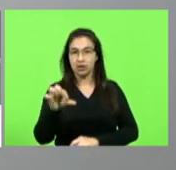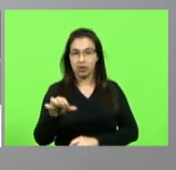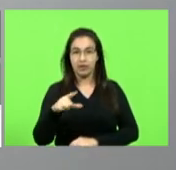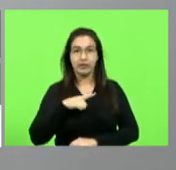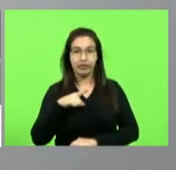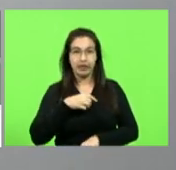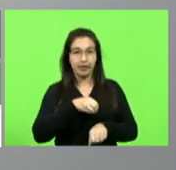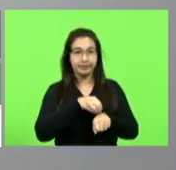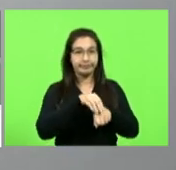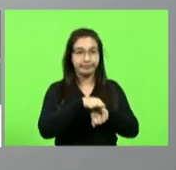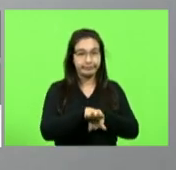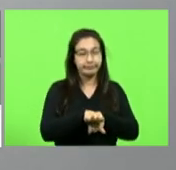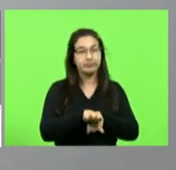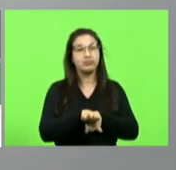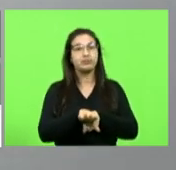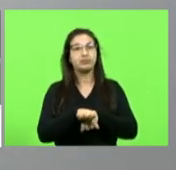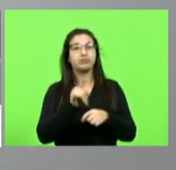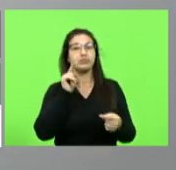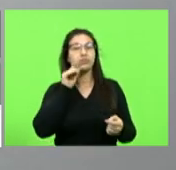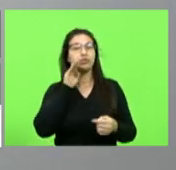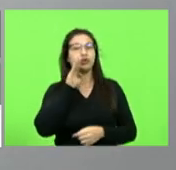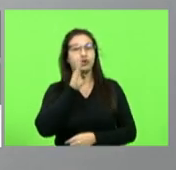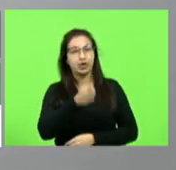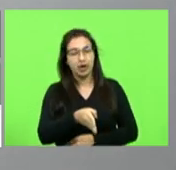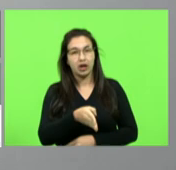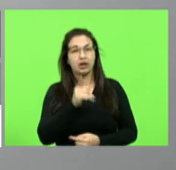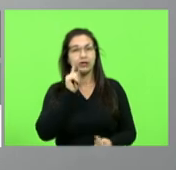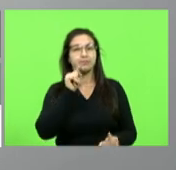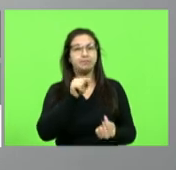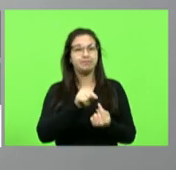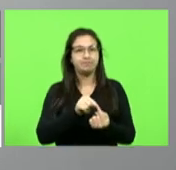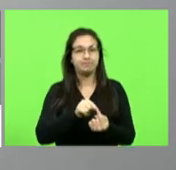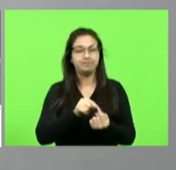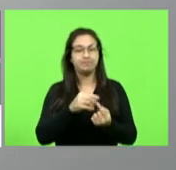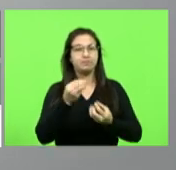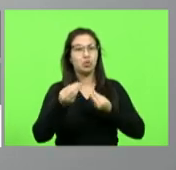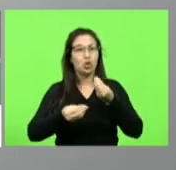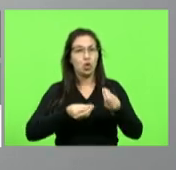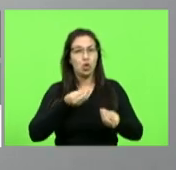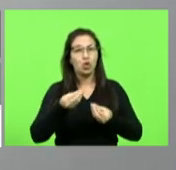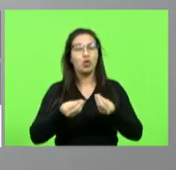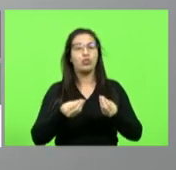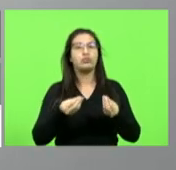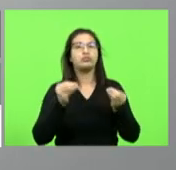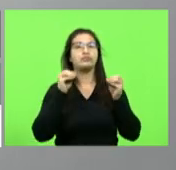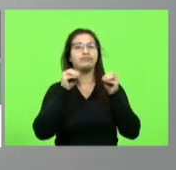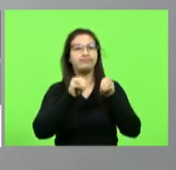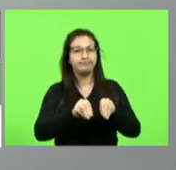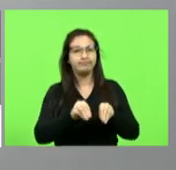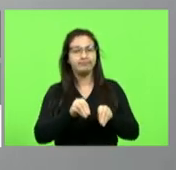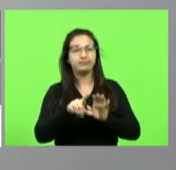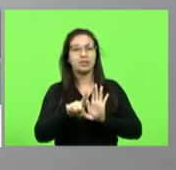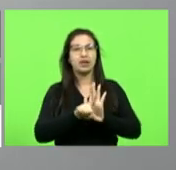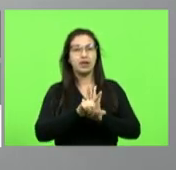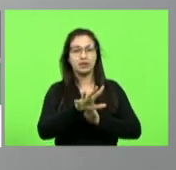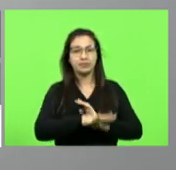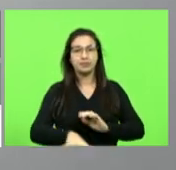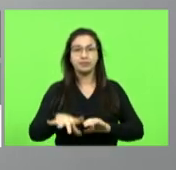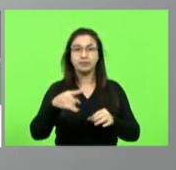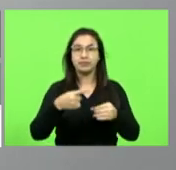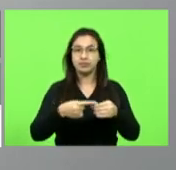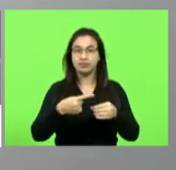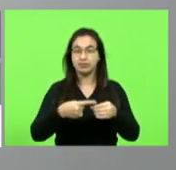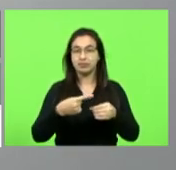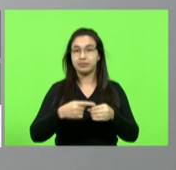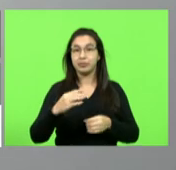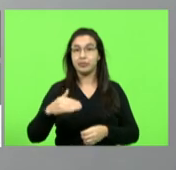orientações diretas e objetivas sobre a regulamentação da lei em âmbito municipal especificamente. Nas